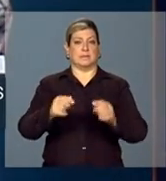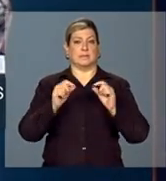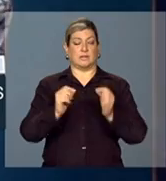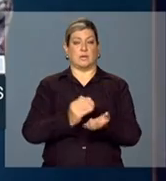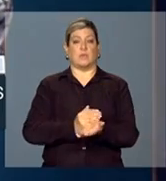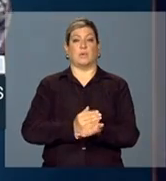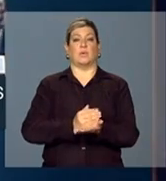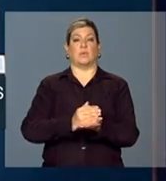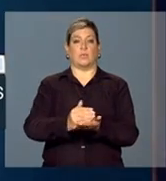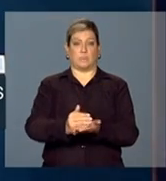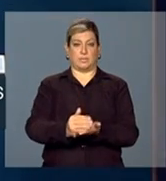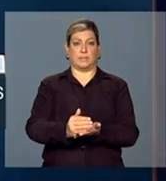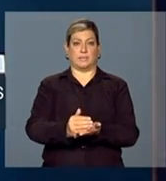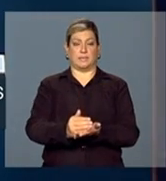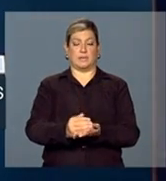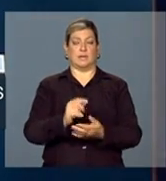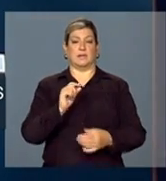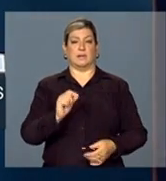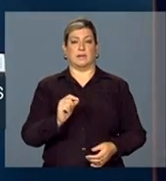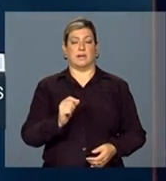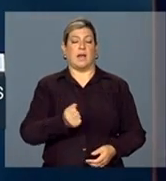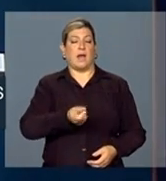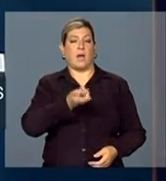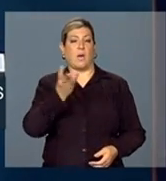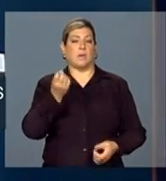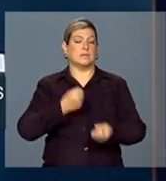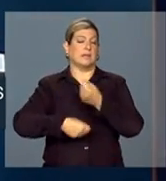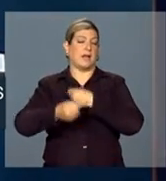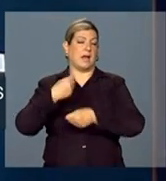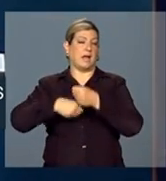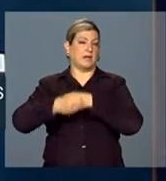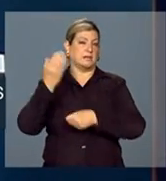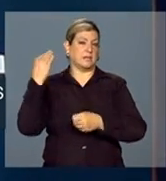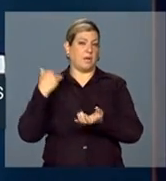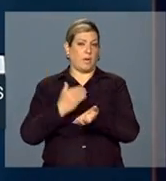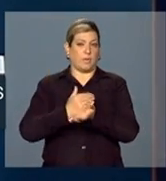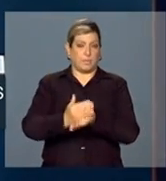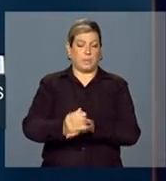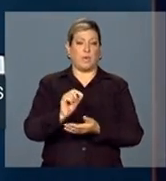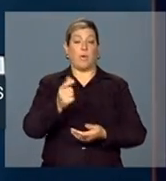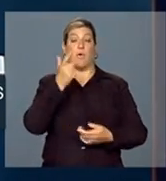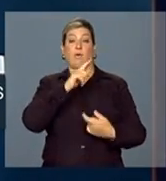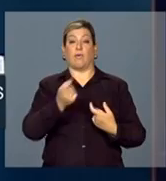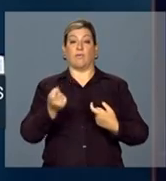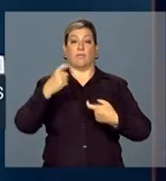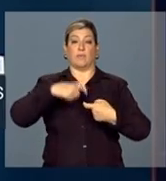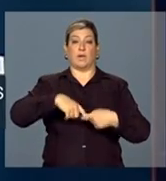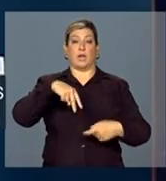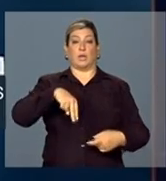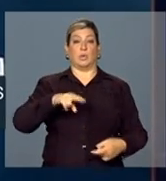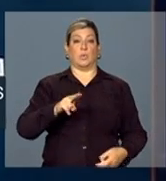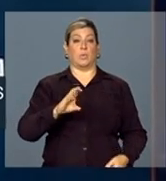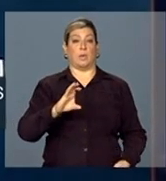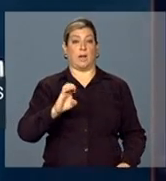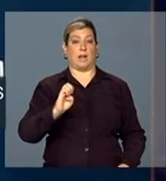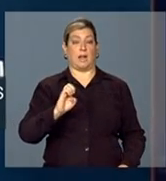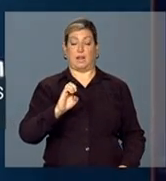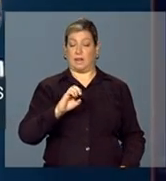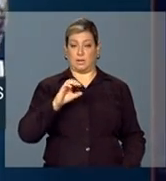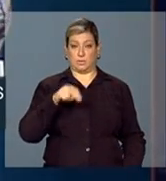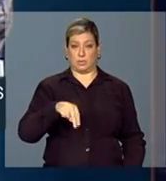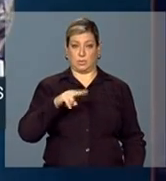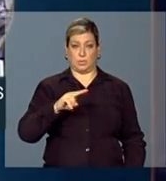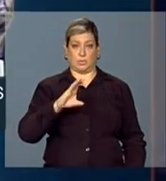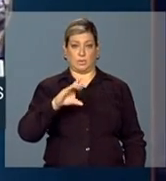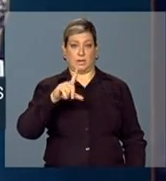se inicia há alguns anos atrás, a recuperação da Nuclep, porque foi